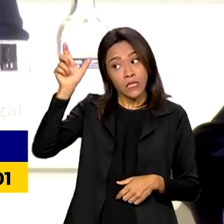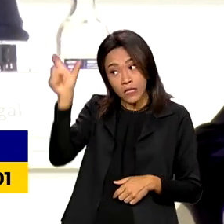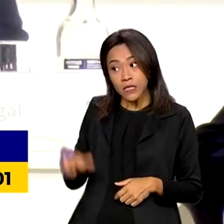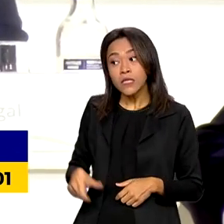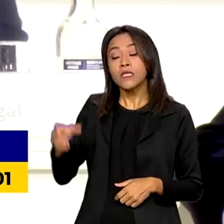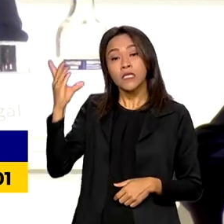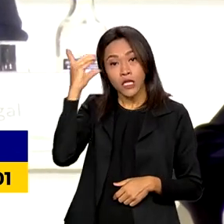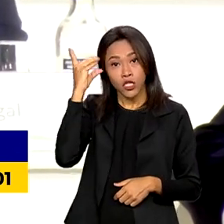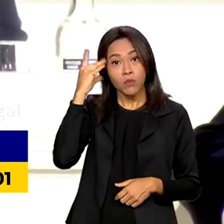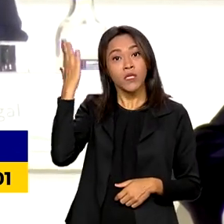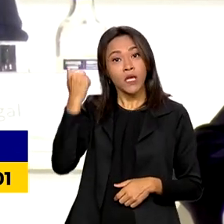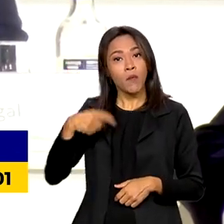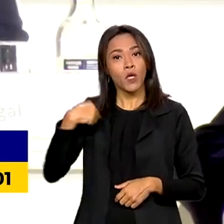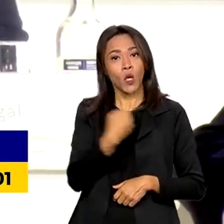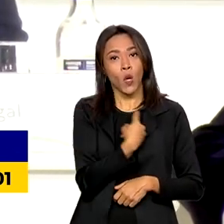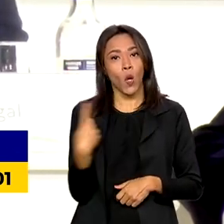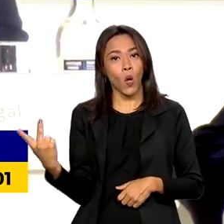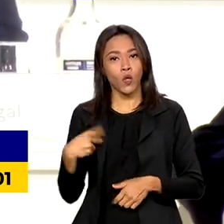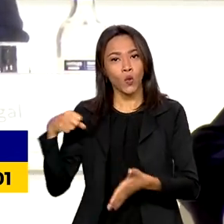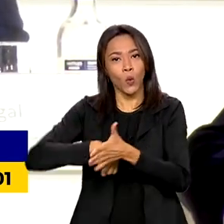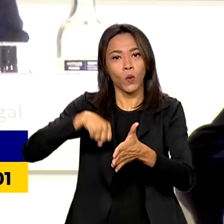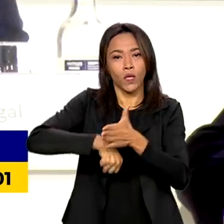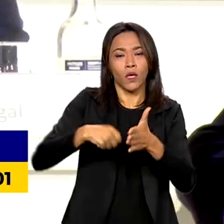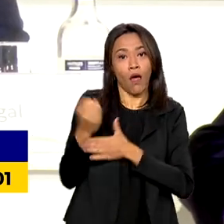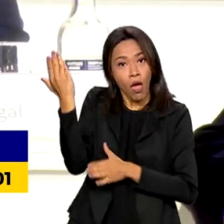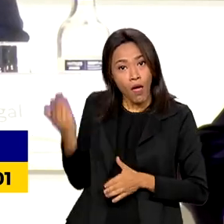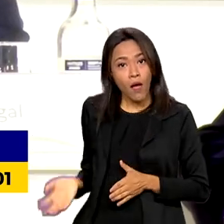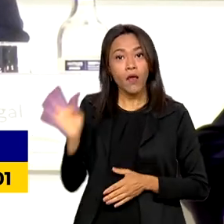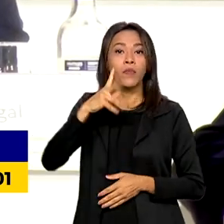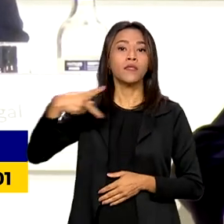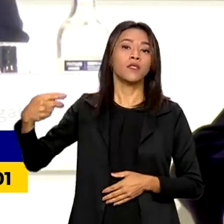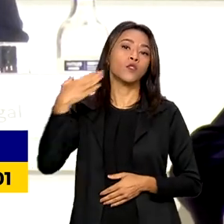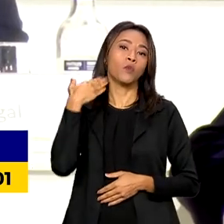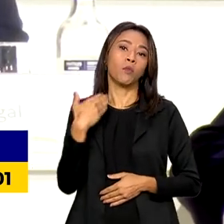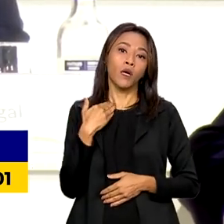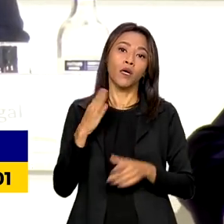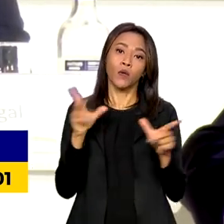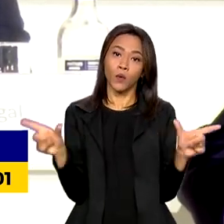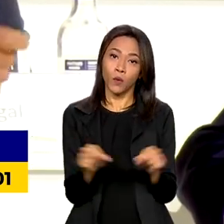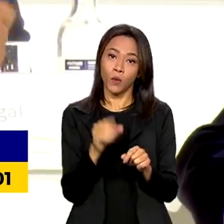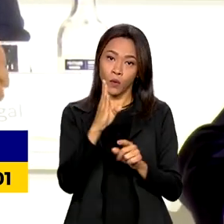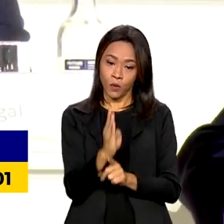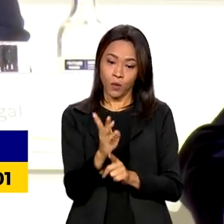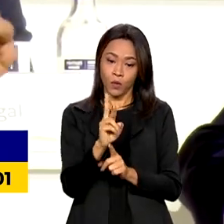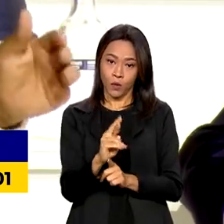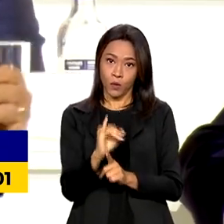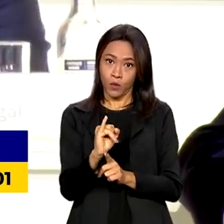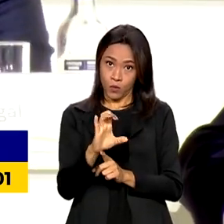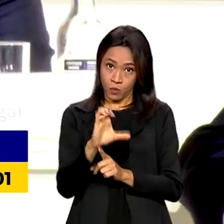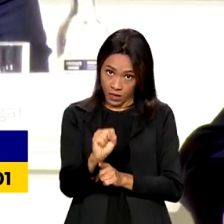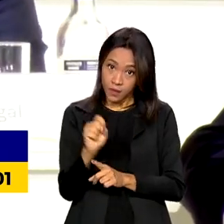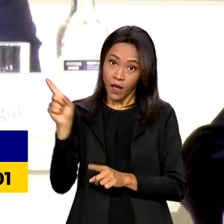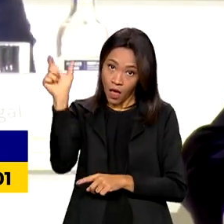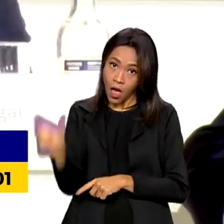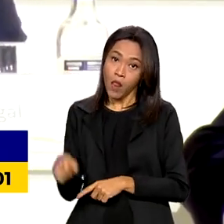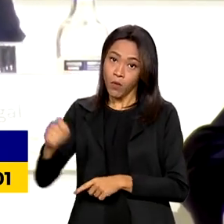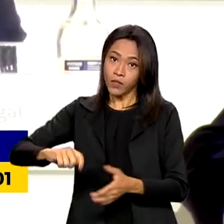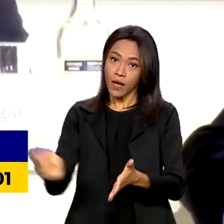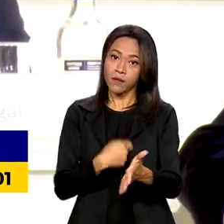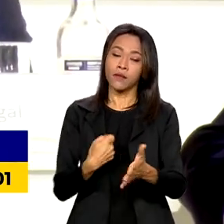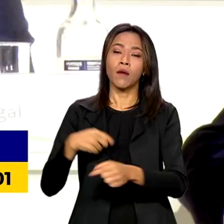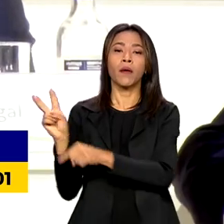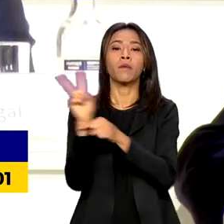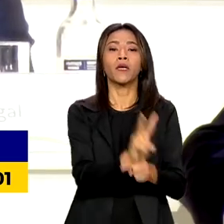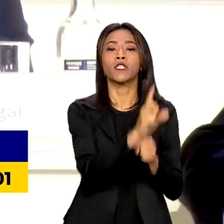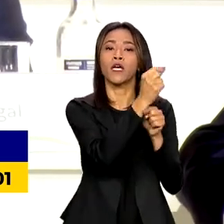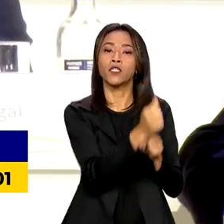é presidenta do Banco dos BRICS, ela agora pode preparar lá a caneta para assinar os empréstimos para o Brasil e